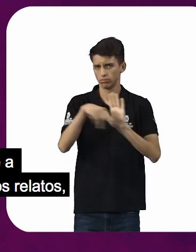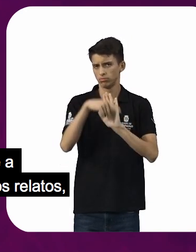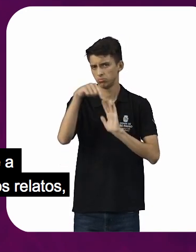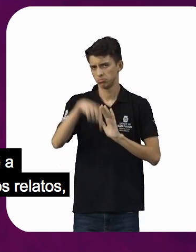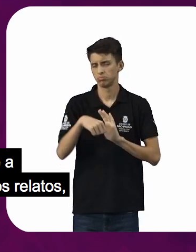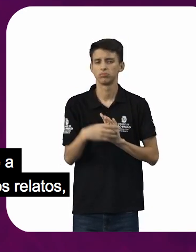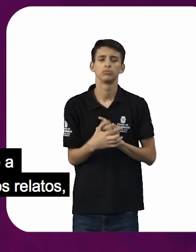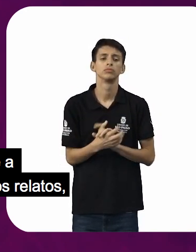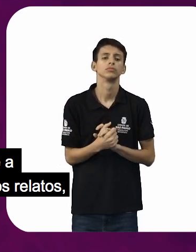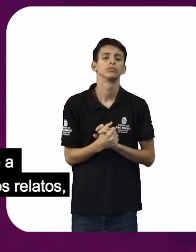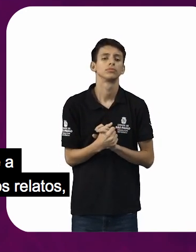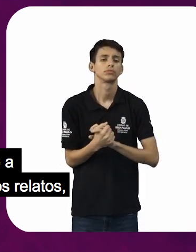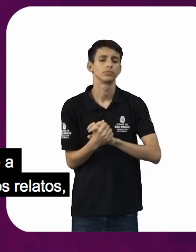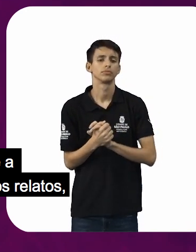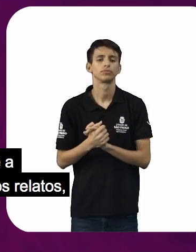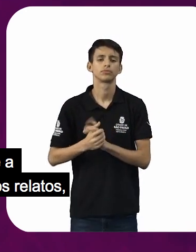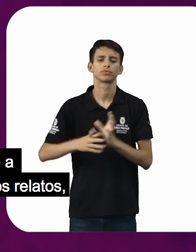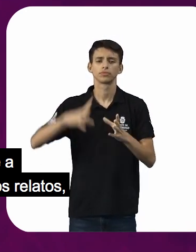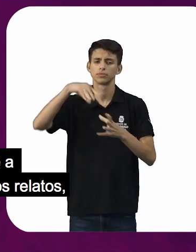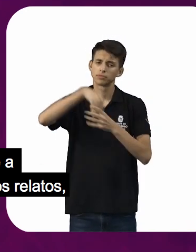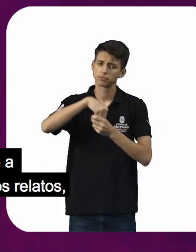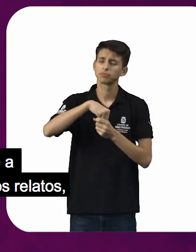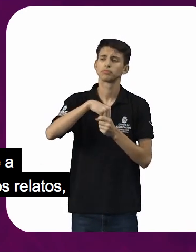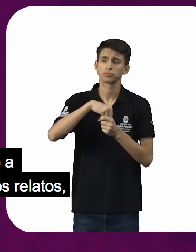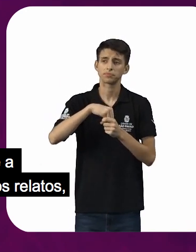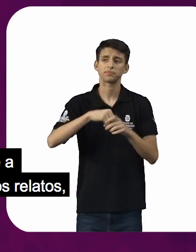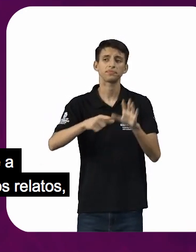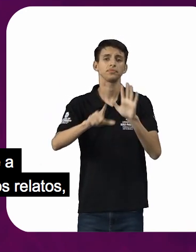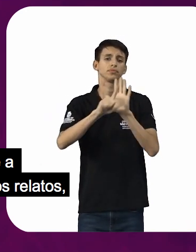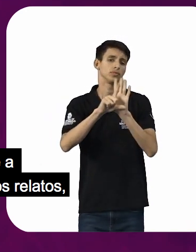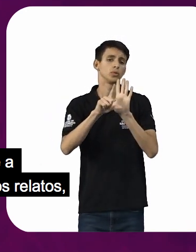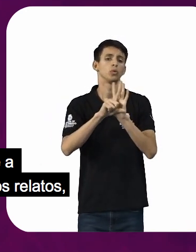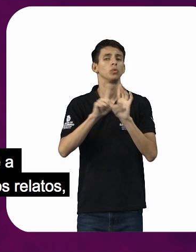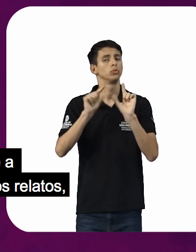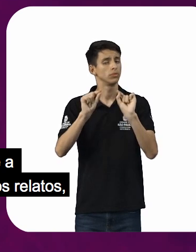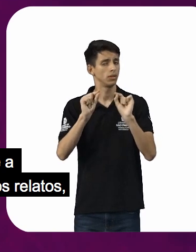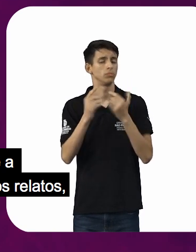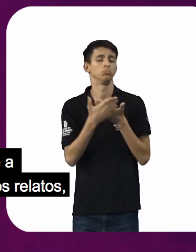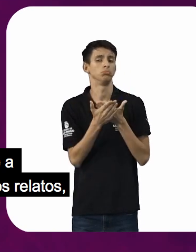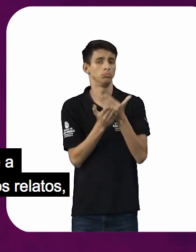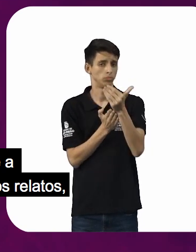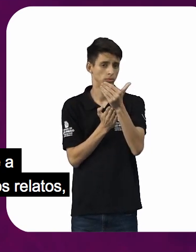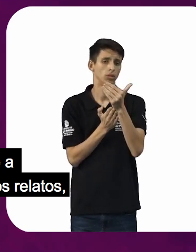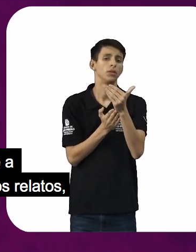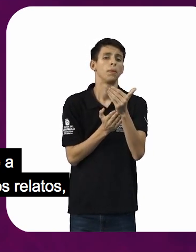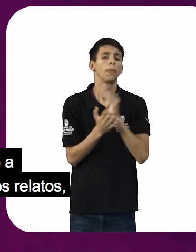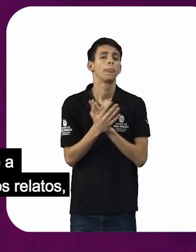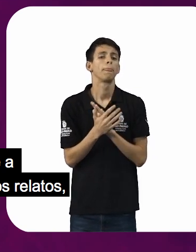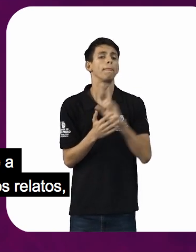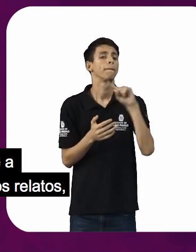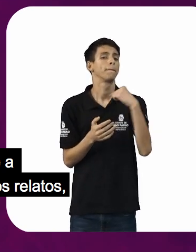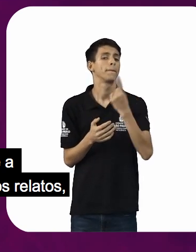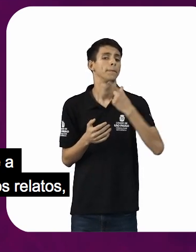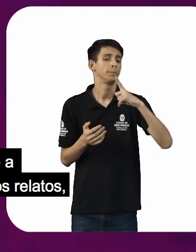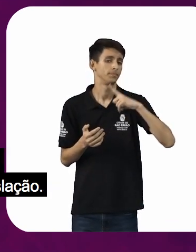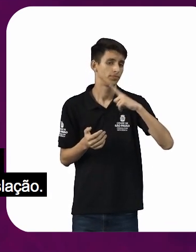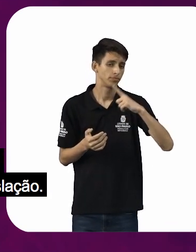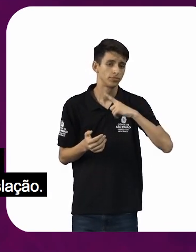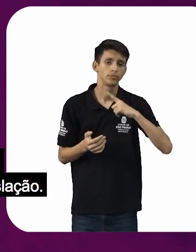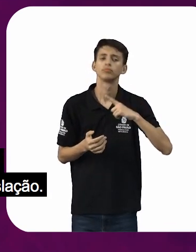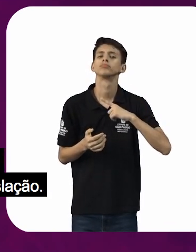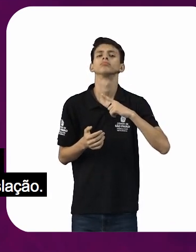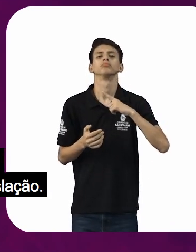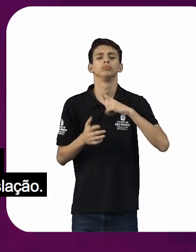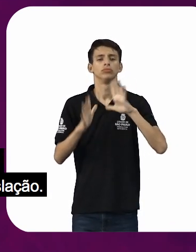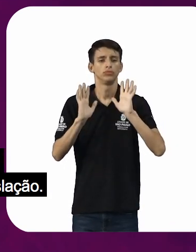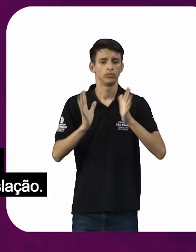dentro do escopo da lei. O que a gente tem, acho que na mesma semana que a lei foi sancionada, nós já tivemos relatos, né,